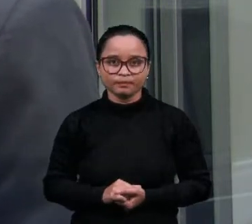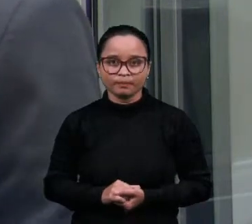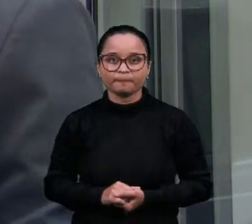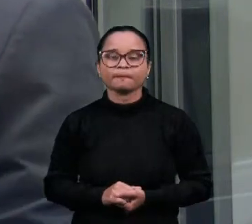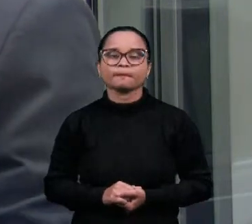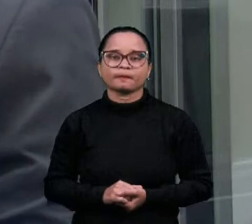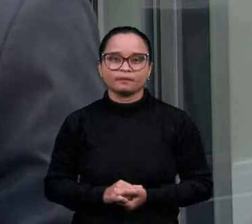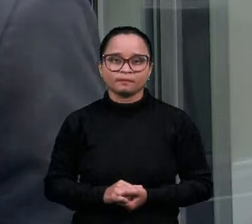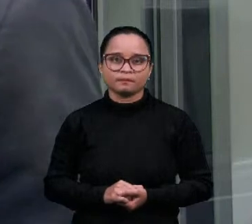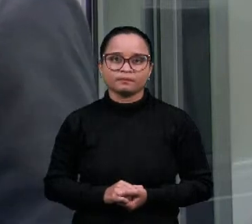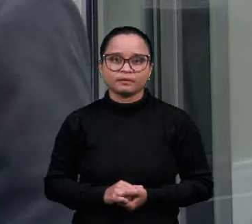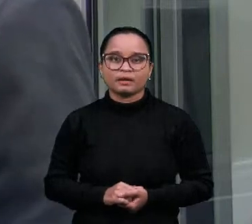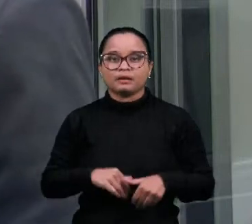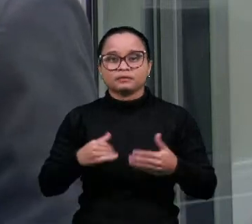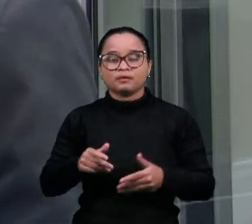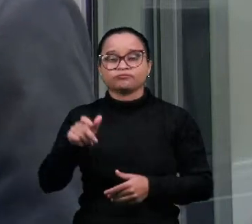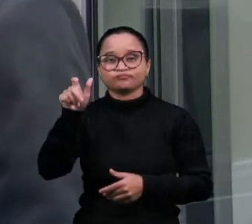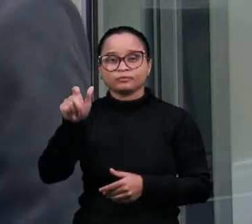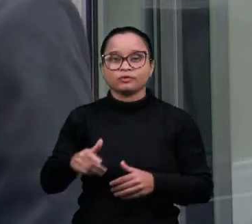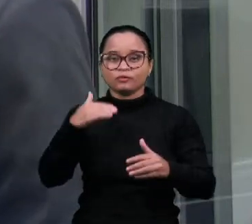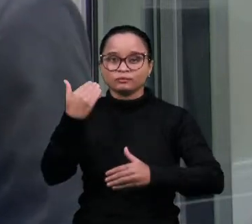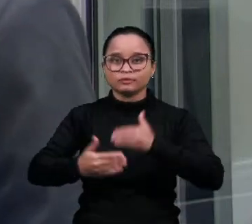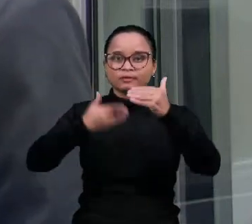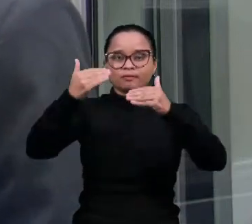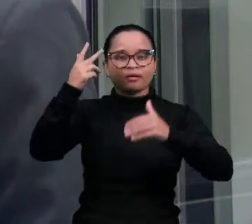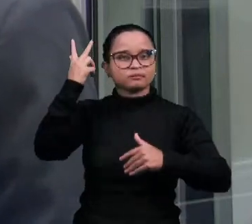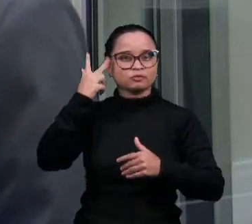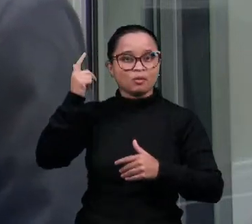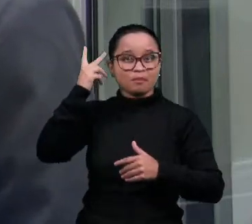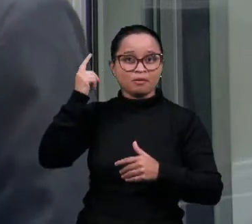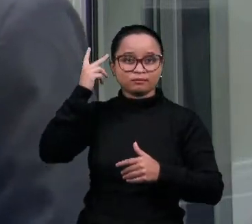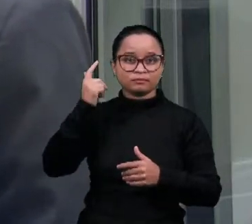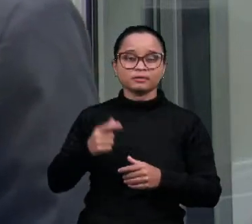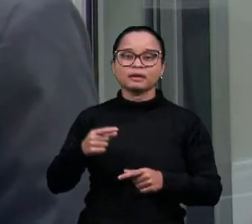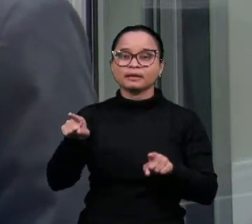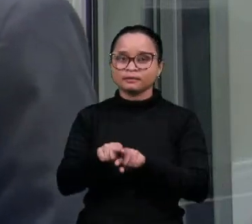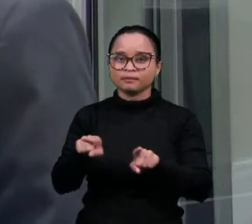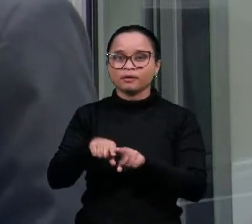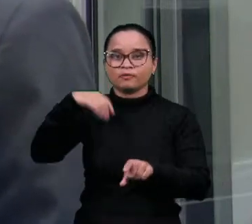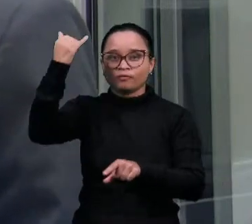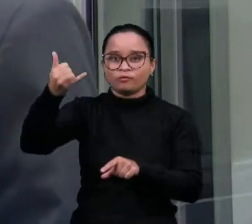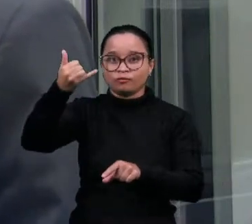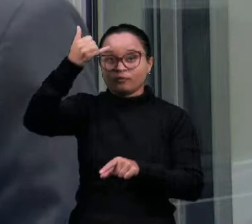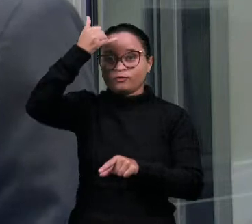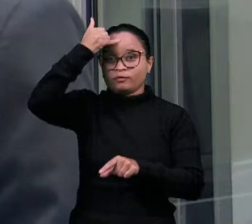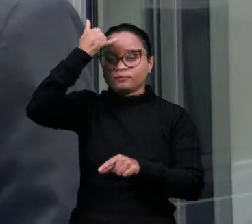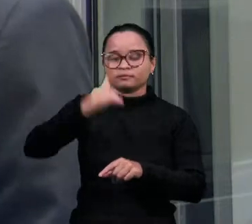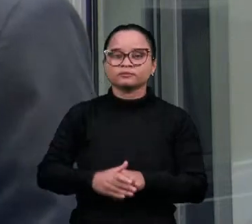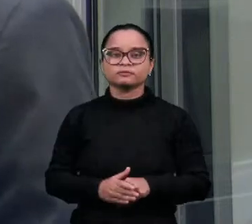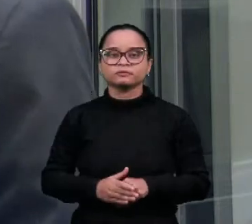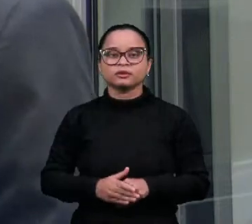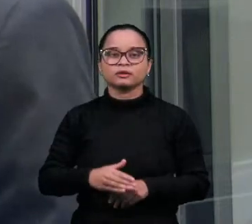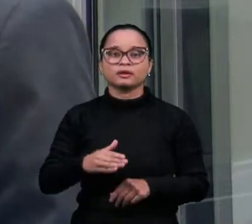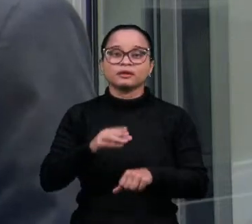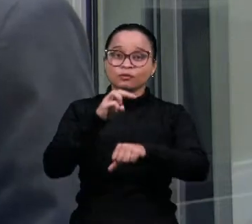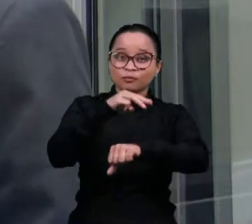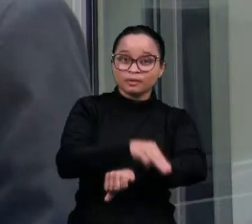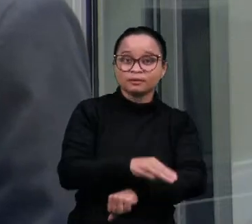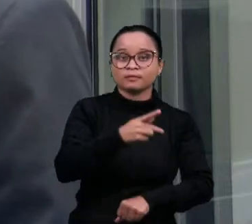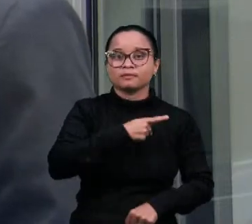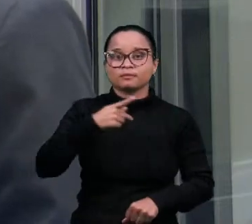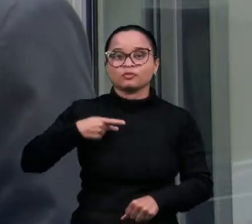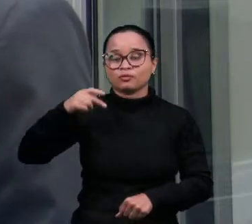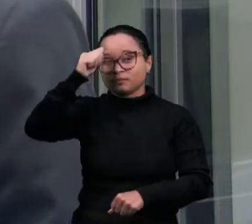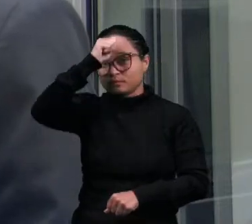ali foi um crescimento natural e fui ungido ali no ministério do pastor Amadeu. A minha unção